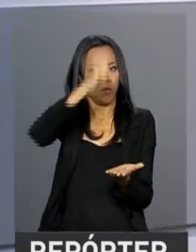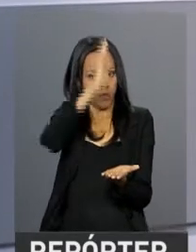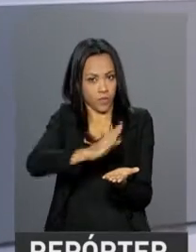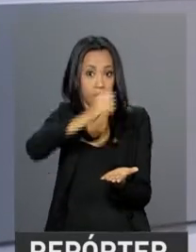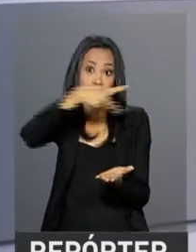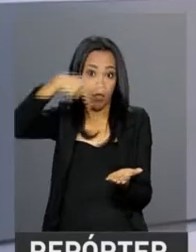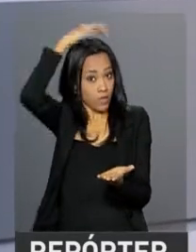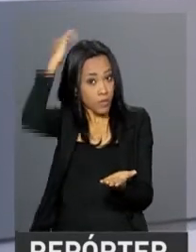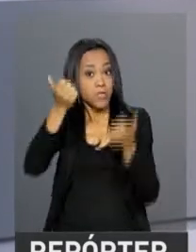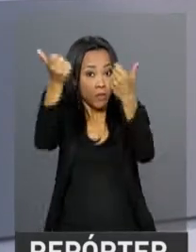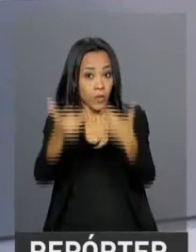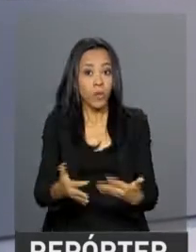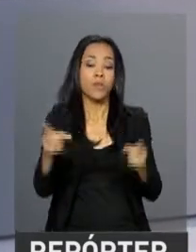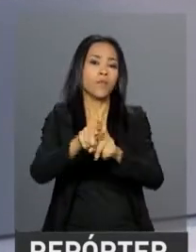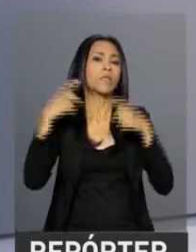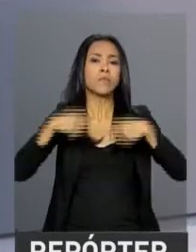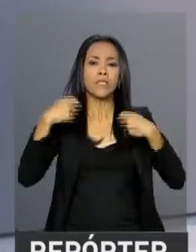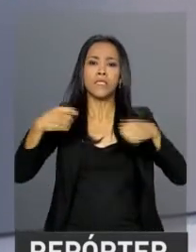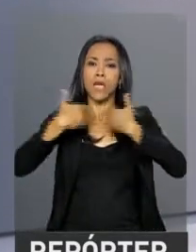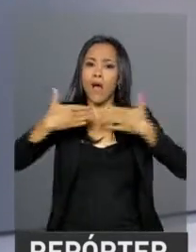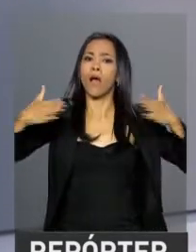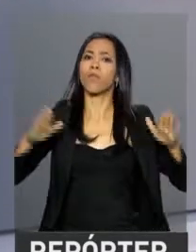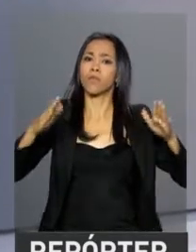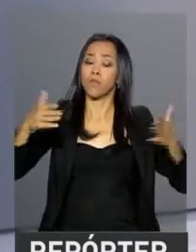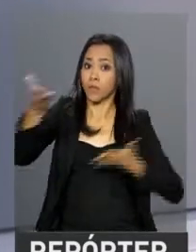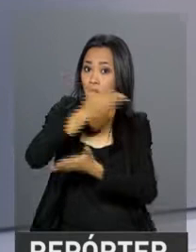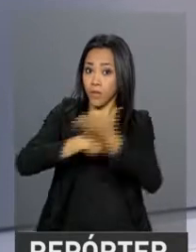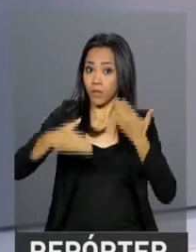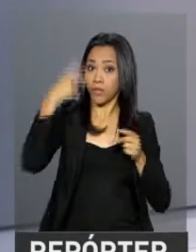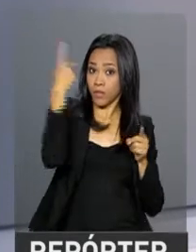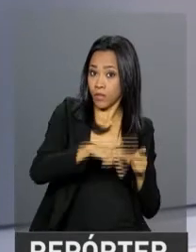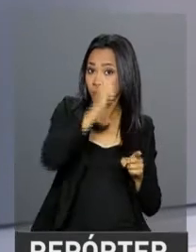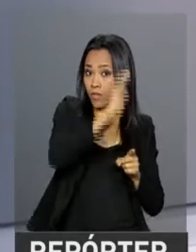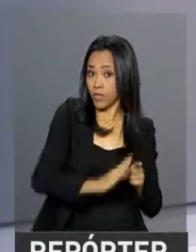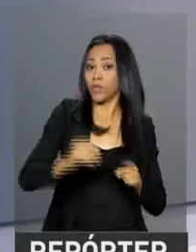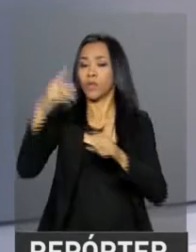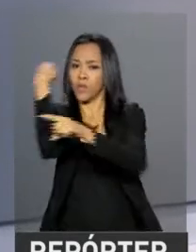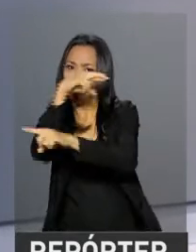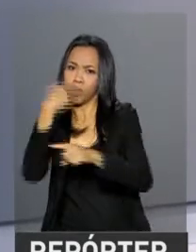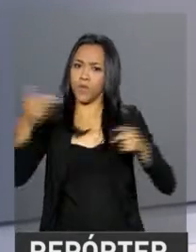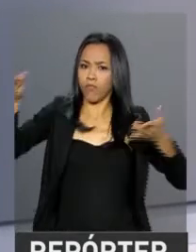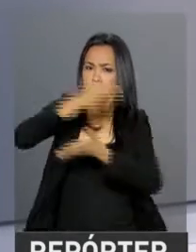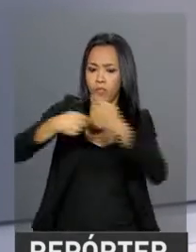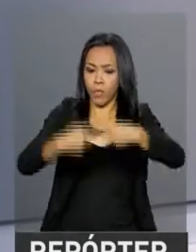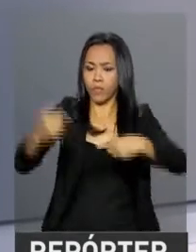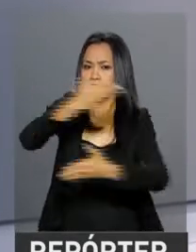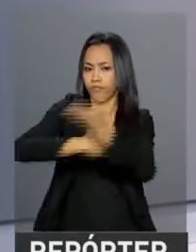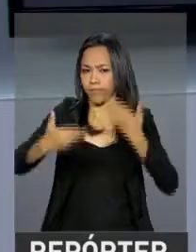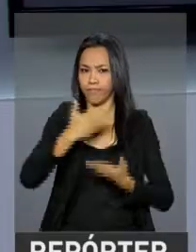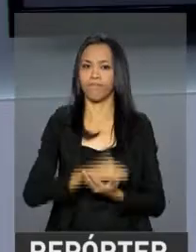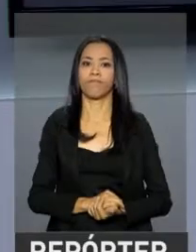ainda a necessidade de ampliar a cooperação entre os parlamentos do brasil e da rússia para estreitar as relações bilaterais